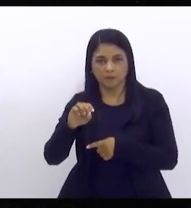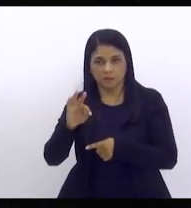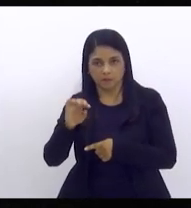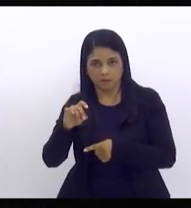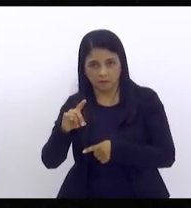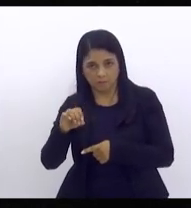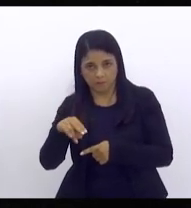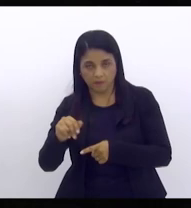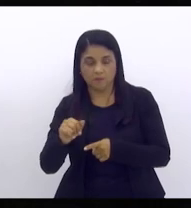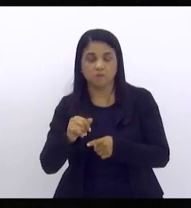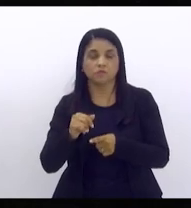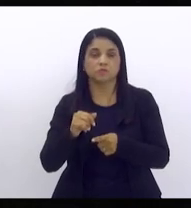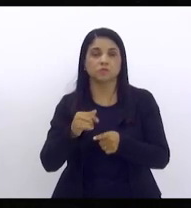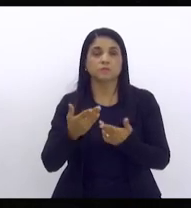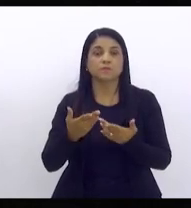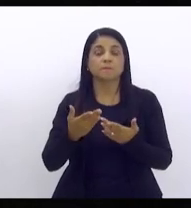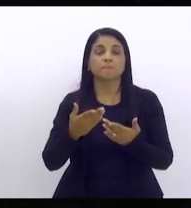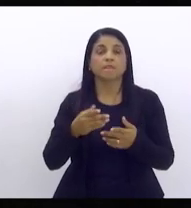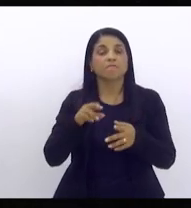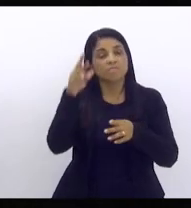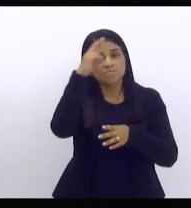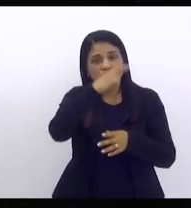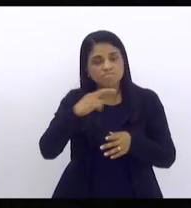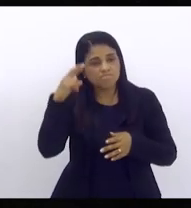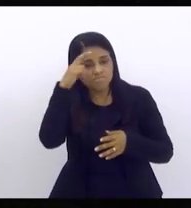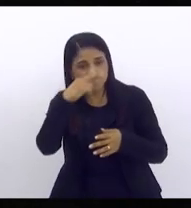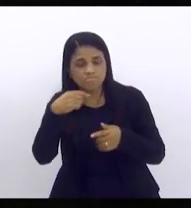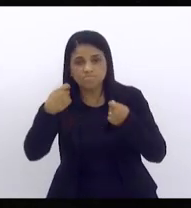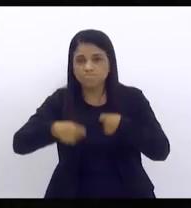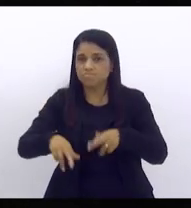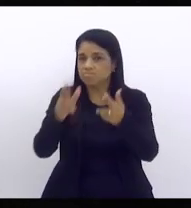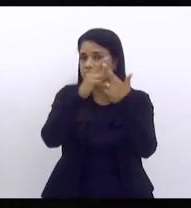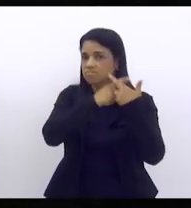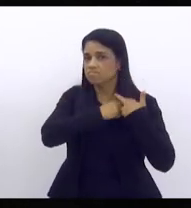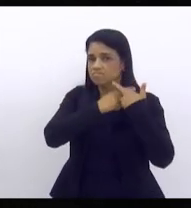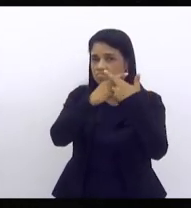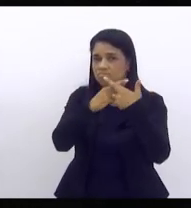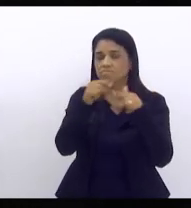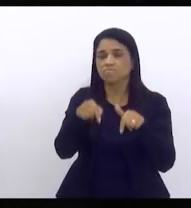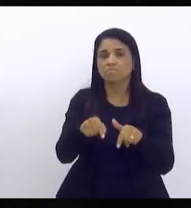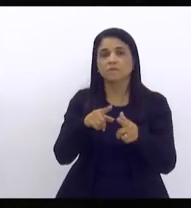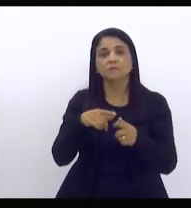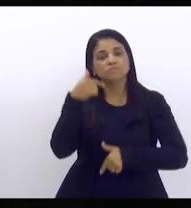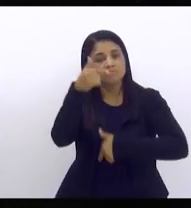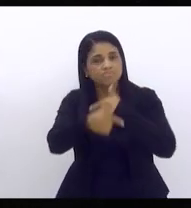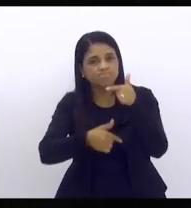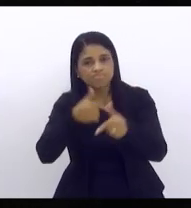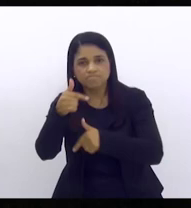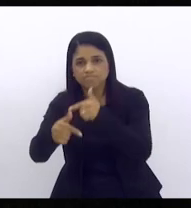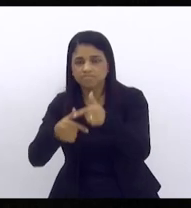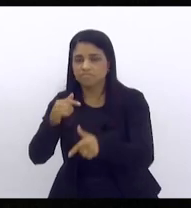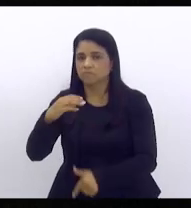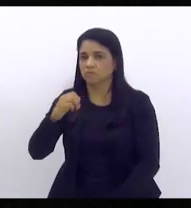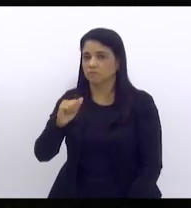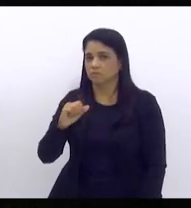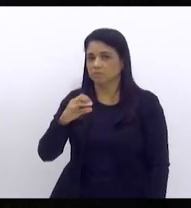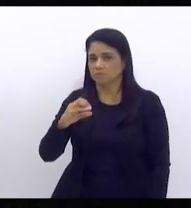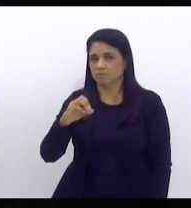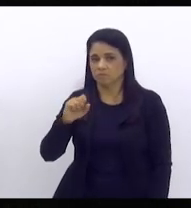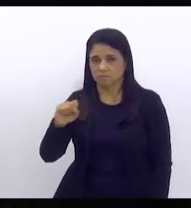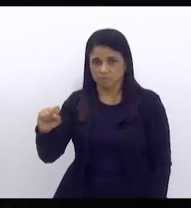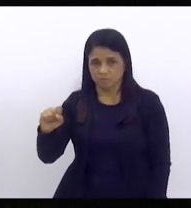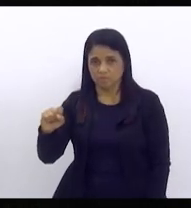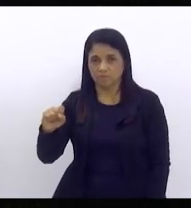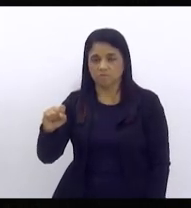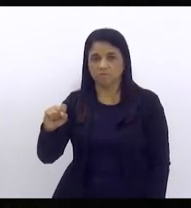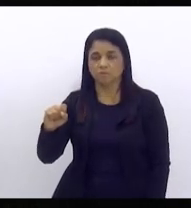traz um conjunto de fiscalizações e um conjunto de responsabilidades sobre o trabalho desses ACS. Quero dizer